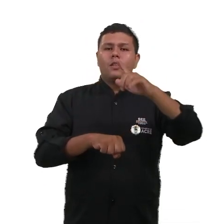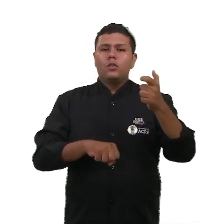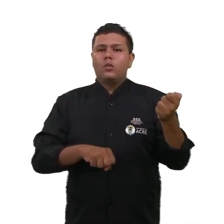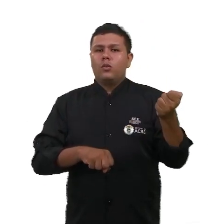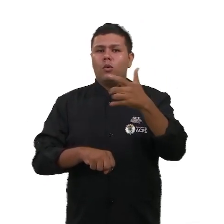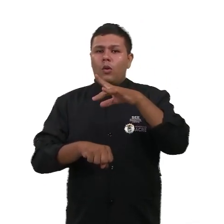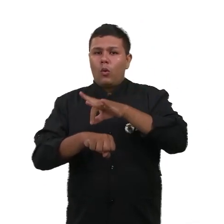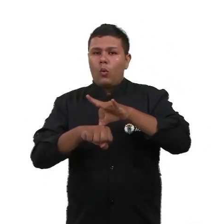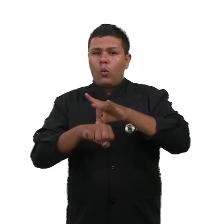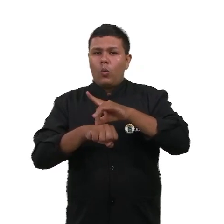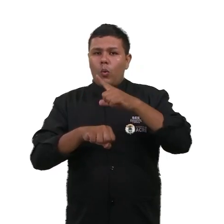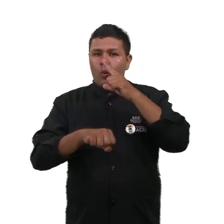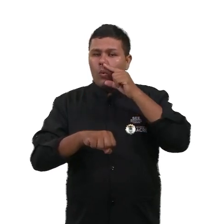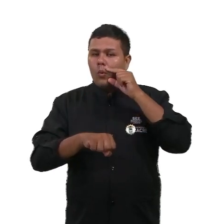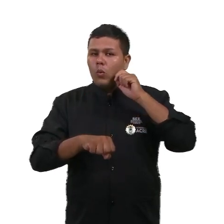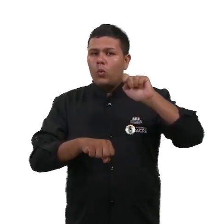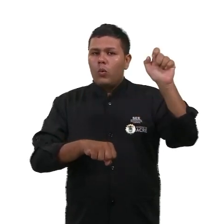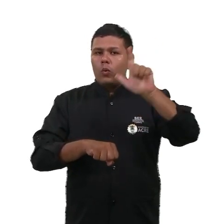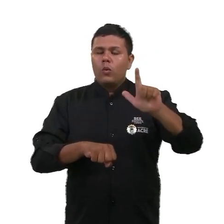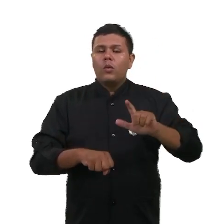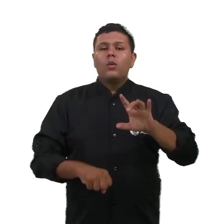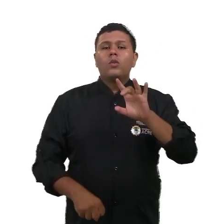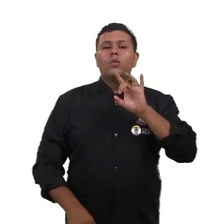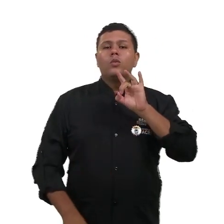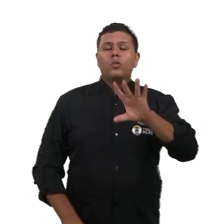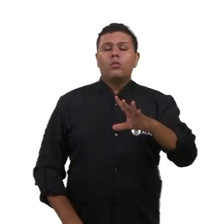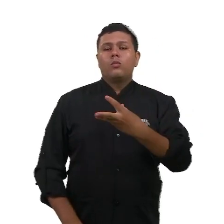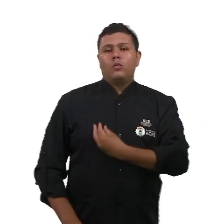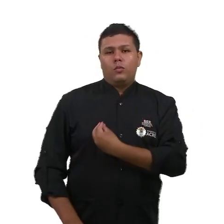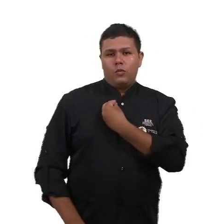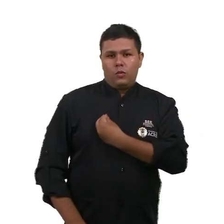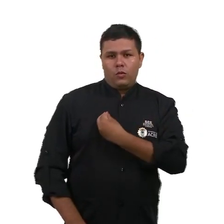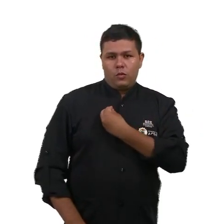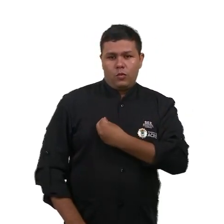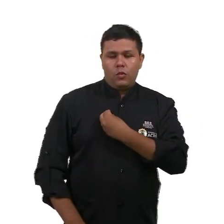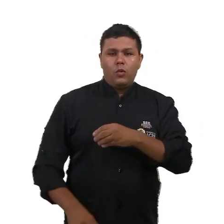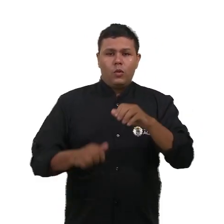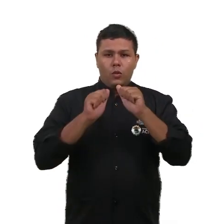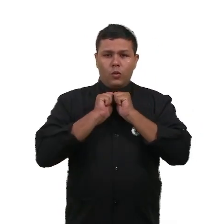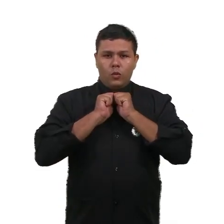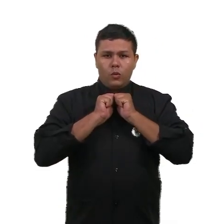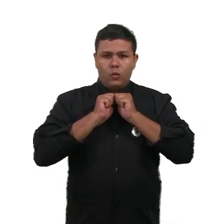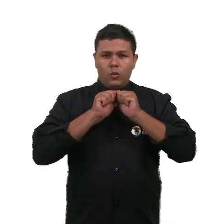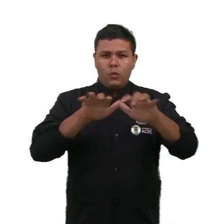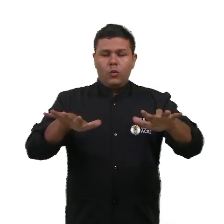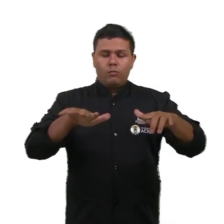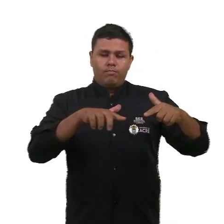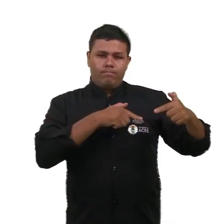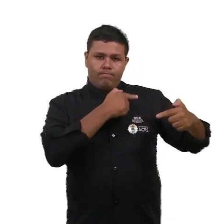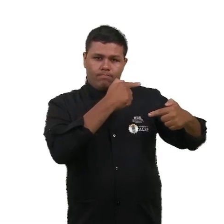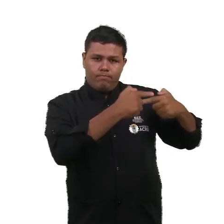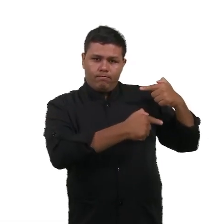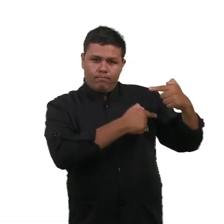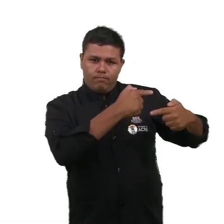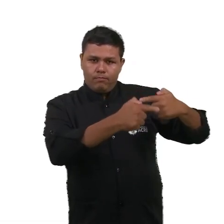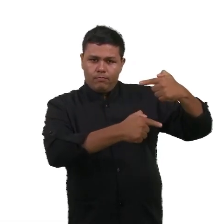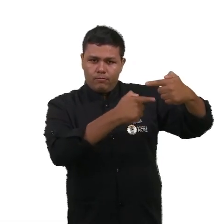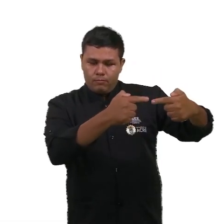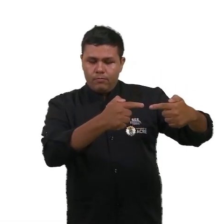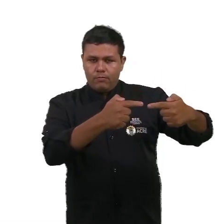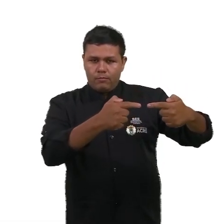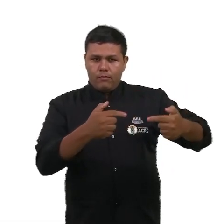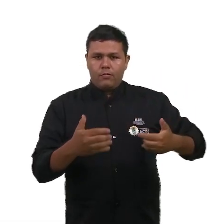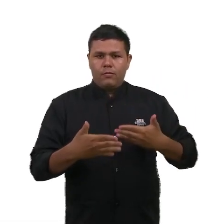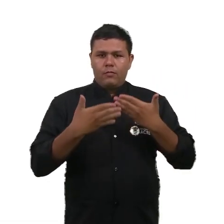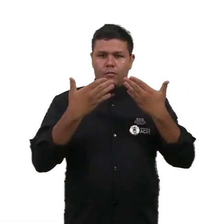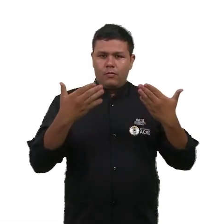os ratos sobreviventes atingem a idade reprodutiva e geram descendente, tá? Então, isso é lógico, pessoal. Se